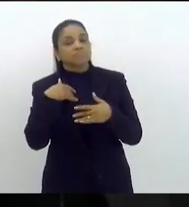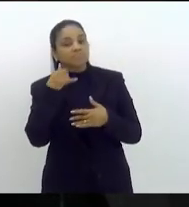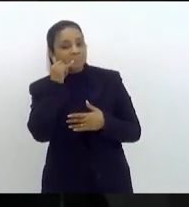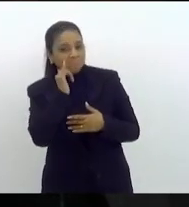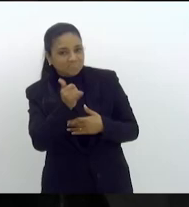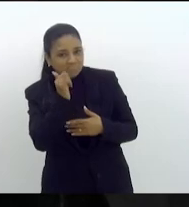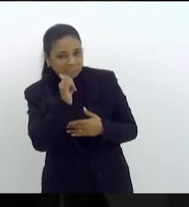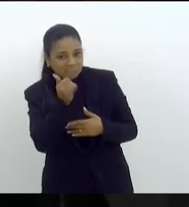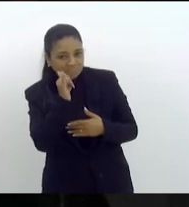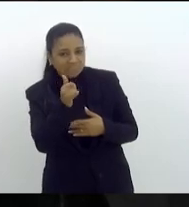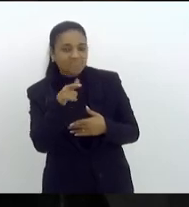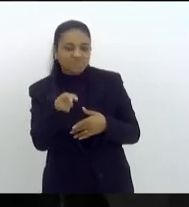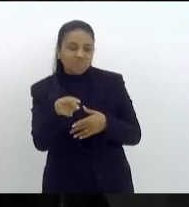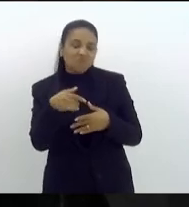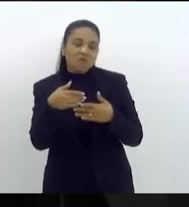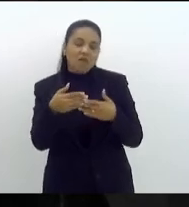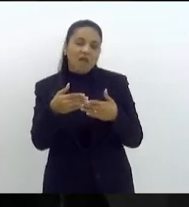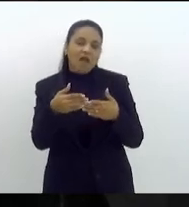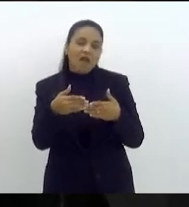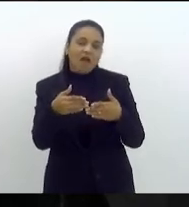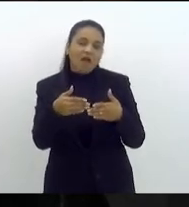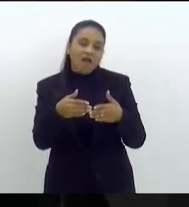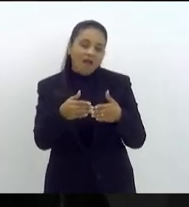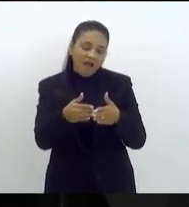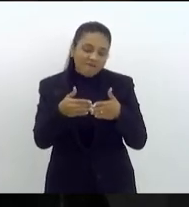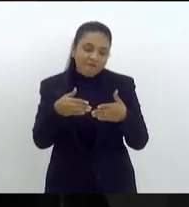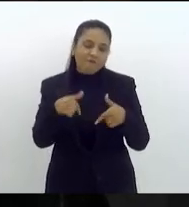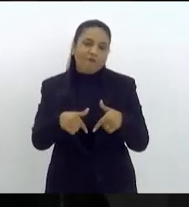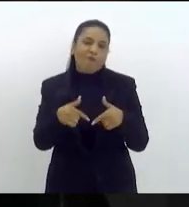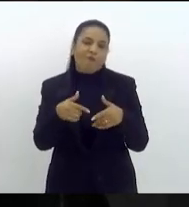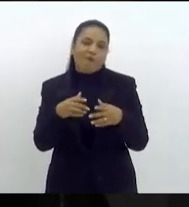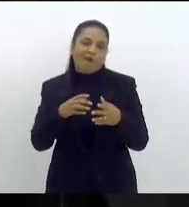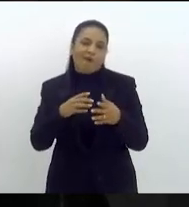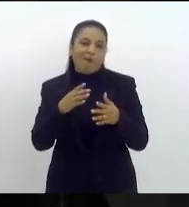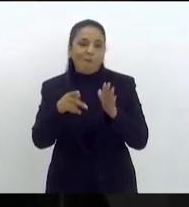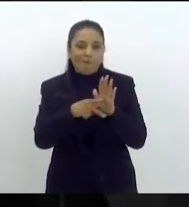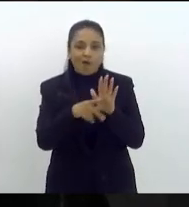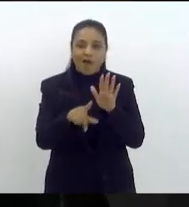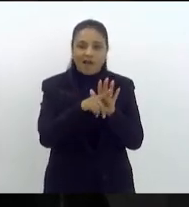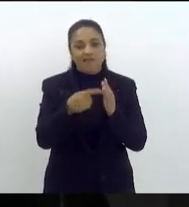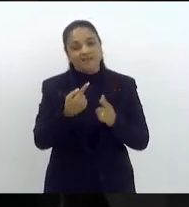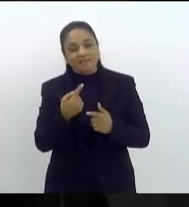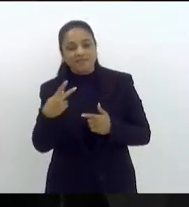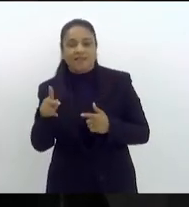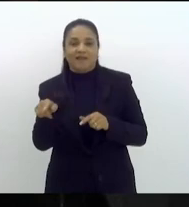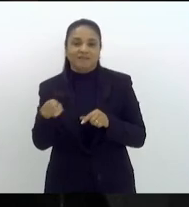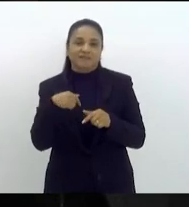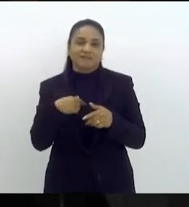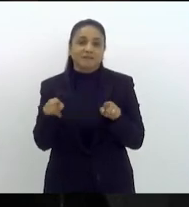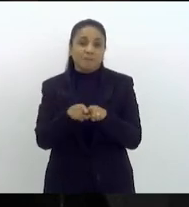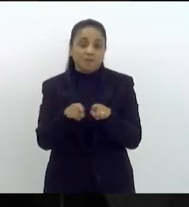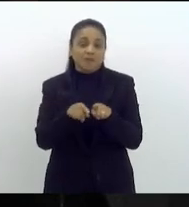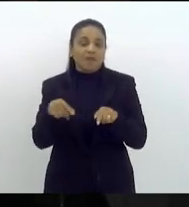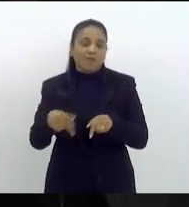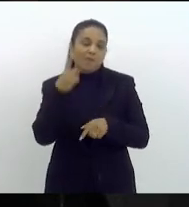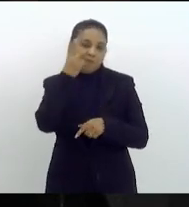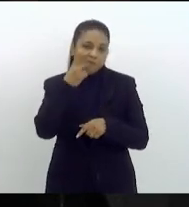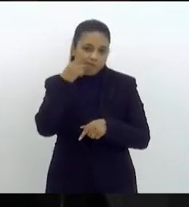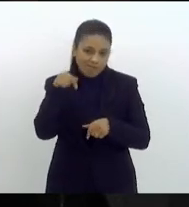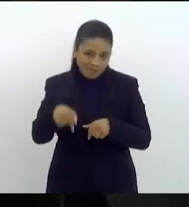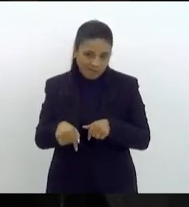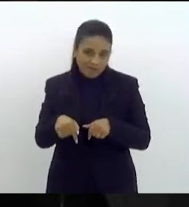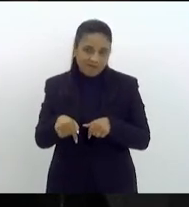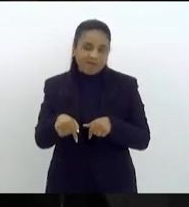falou anteriormente tem um projeto de lei que em breve será revogado nessa casa que é o da escola comodassa